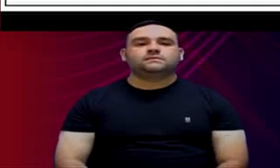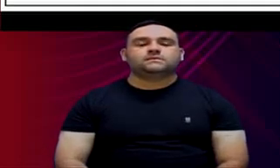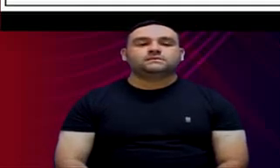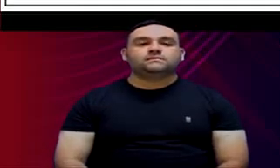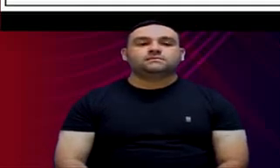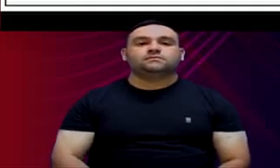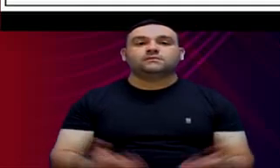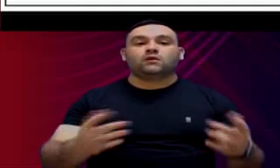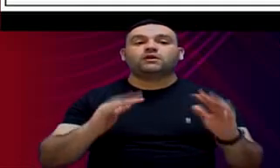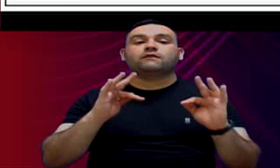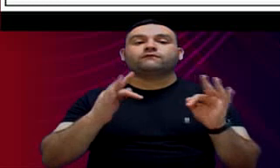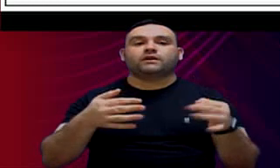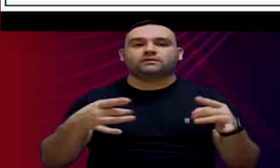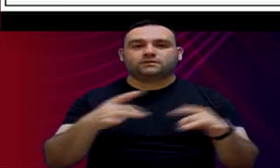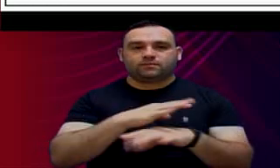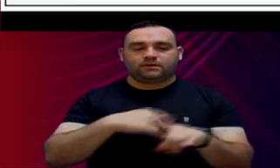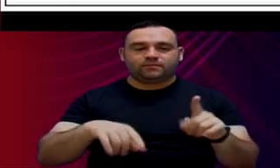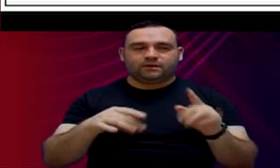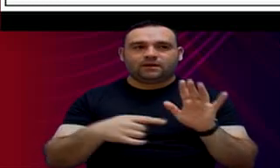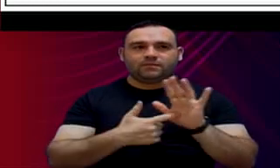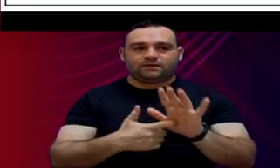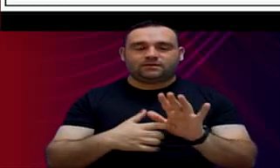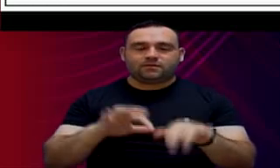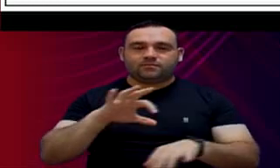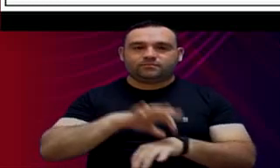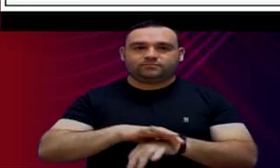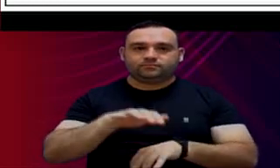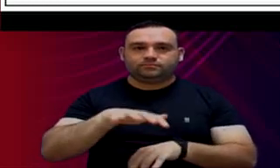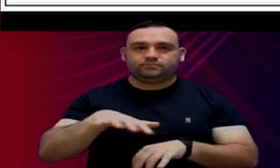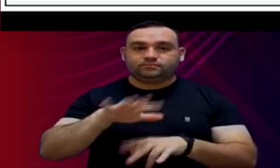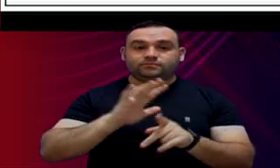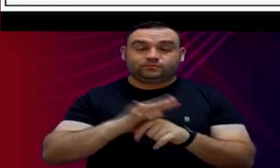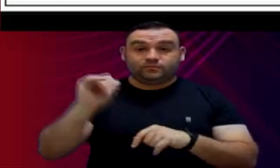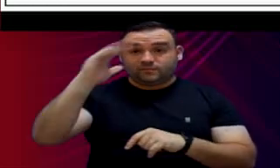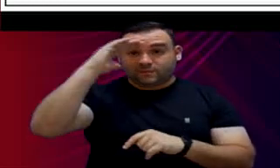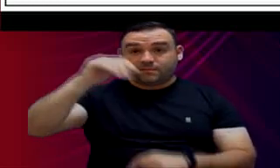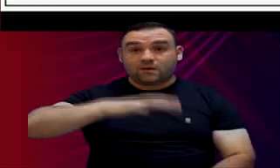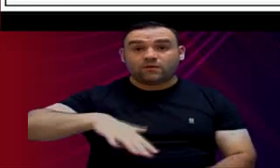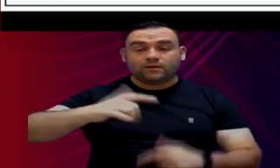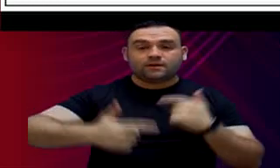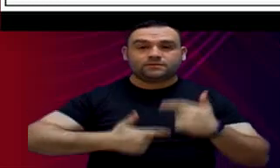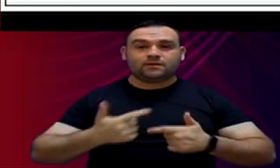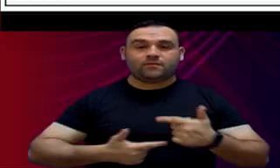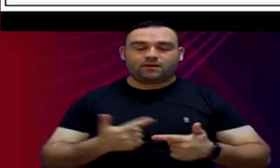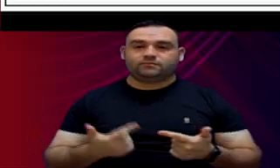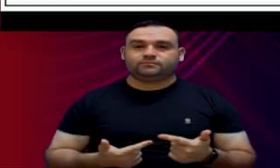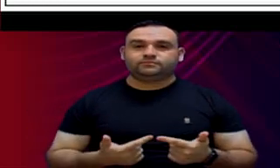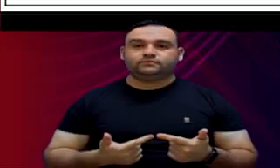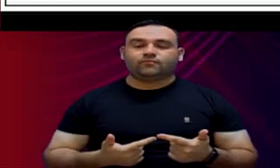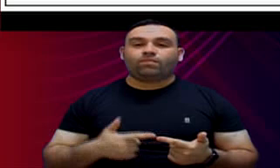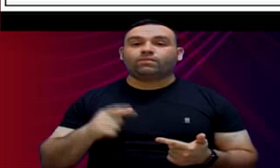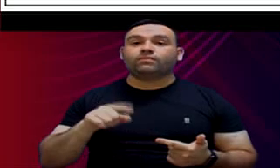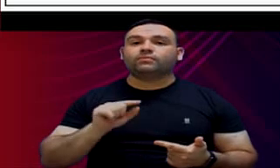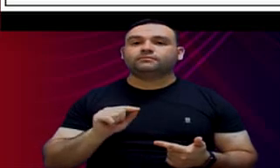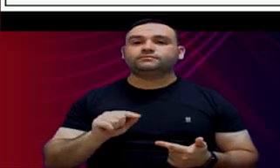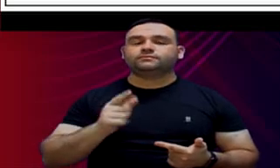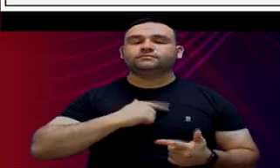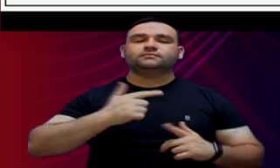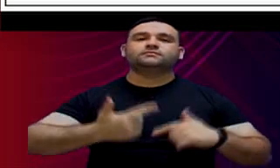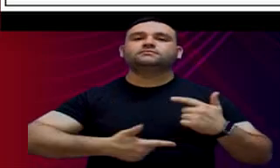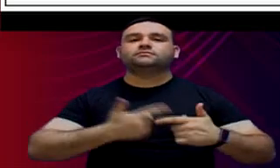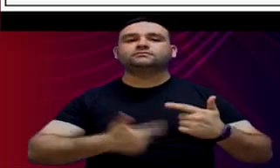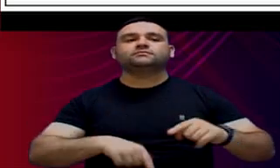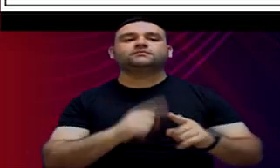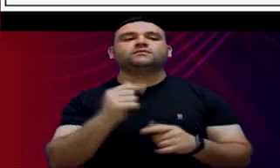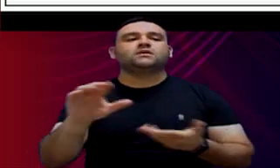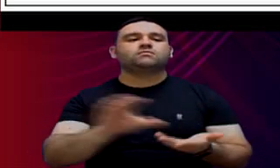para finalizar a apresentação da Previdência as principais áreas de atuação que é a atuação e